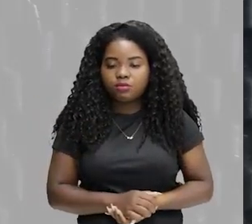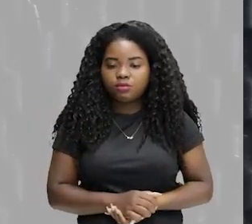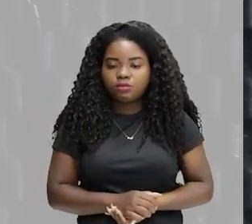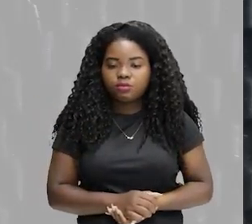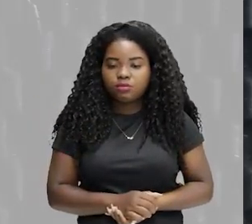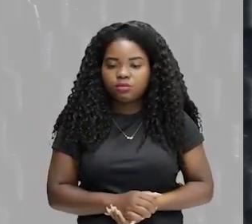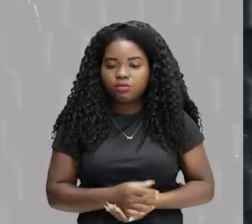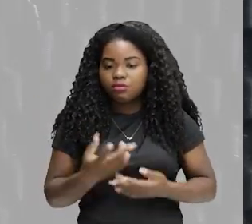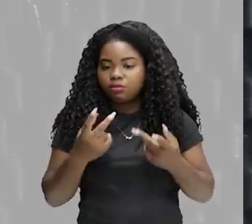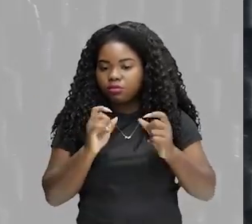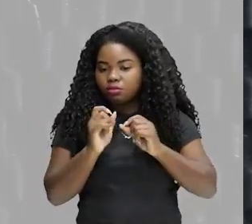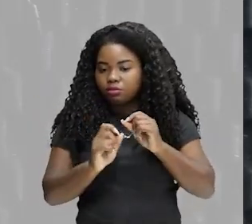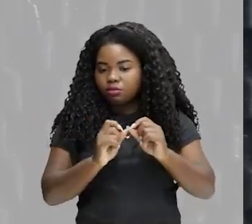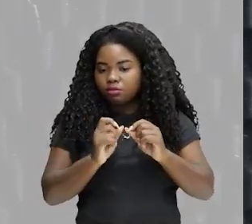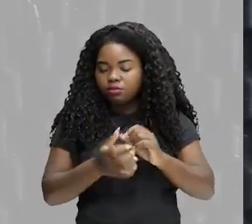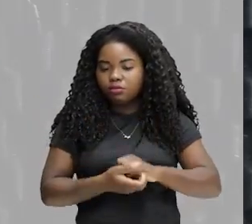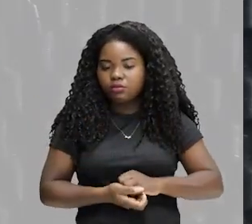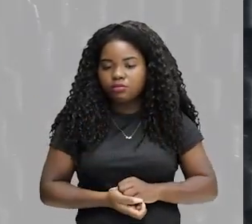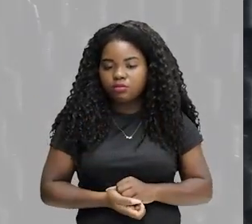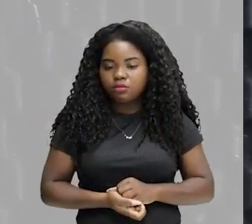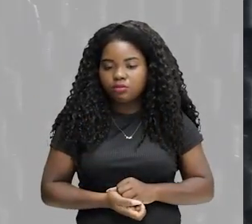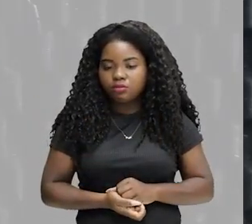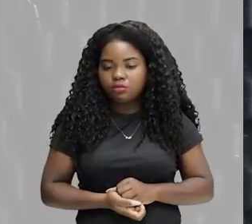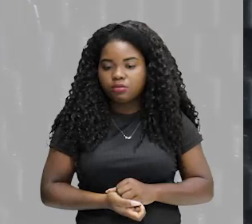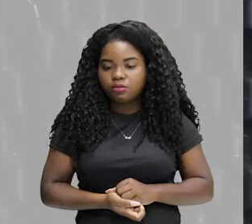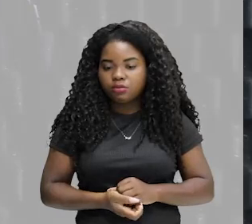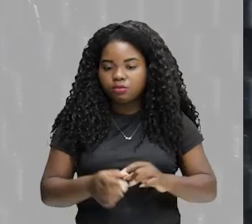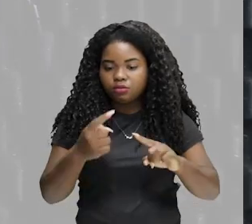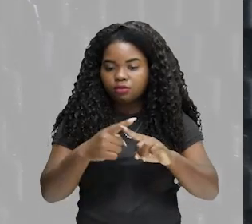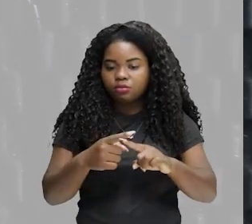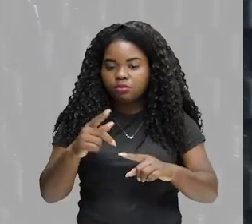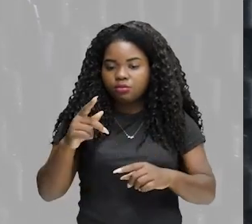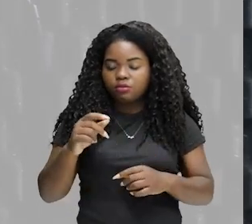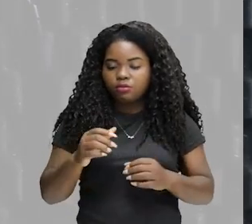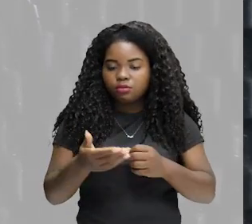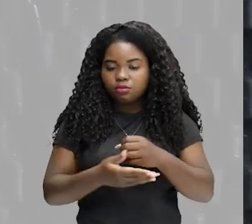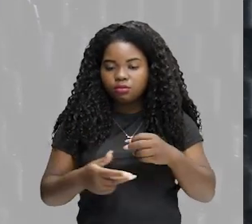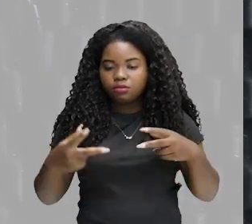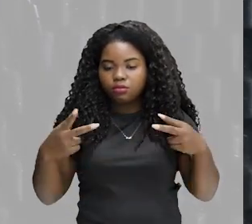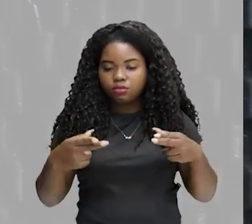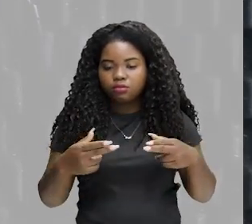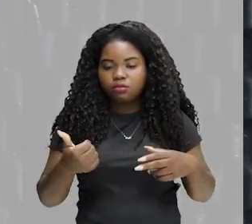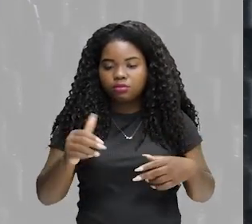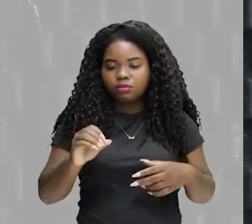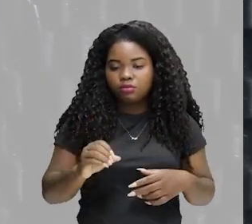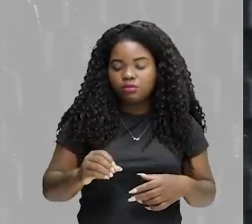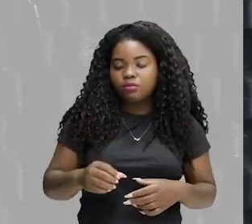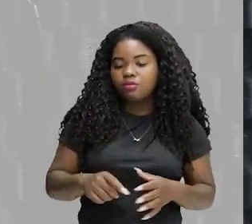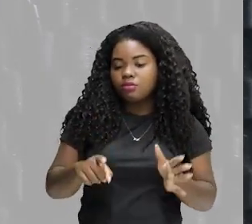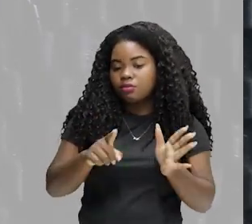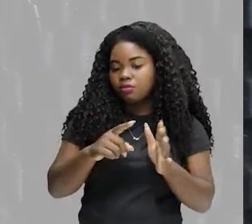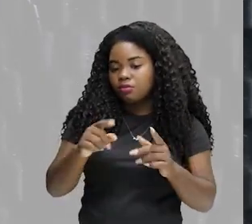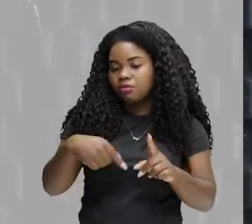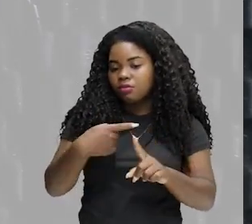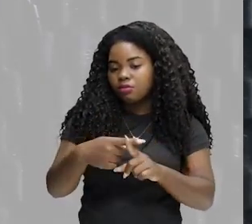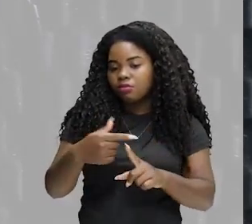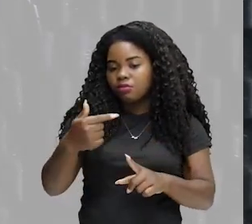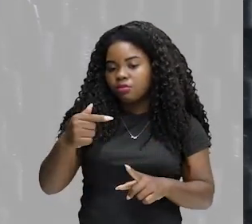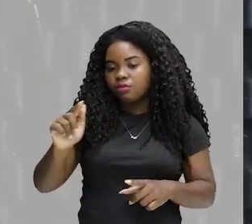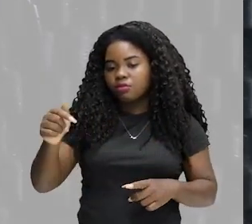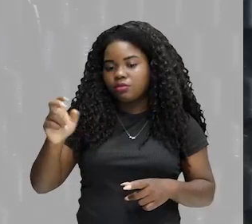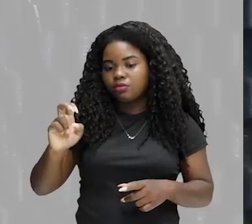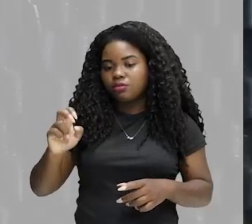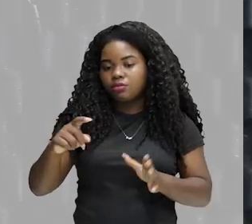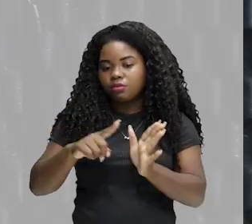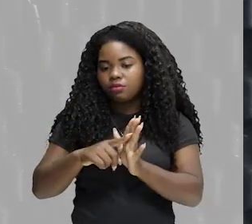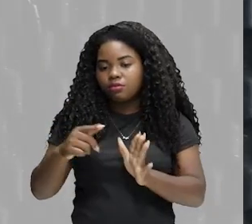Perceba que aqui, ó, propriedade da potenciação, multiplicação de potência de mesma base. Eu repito a base e somos expoentes. No caso, eu